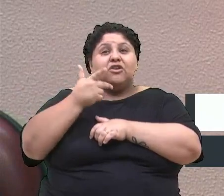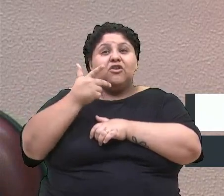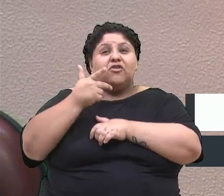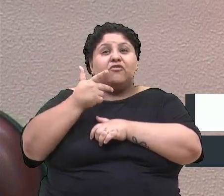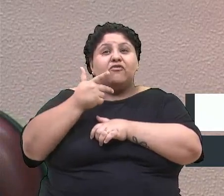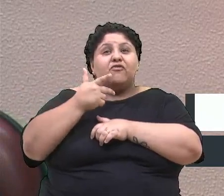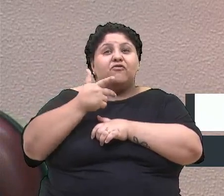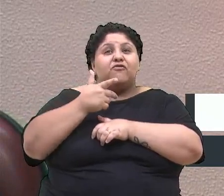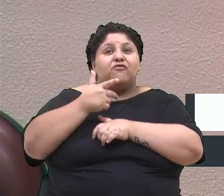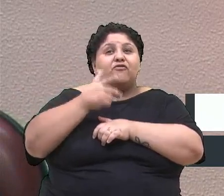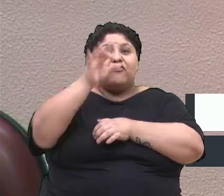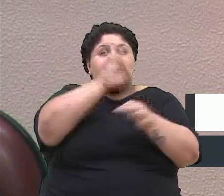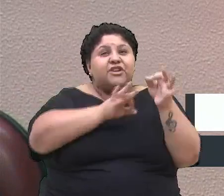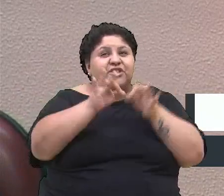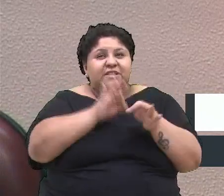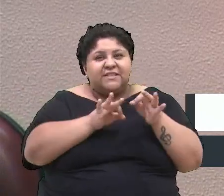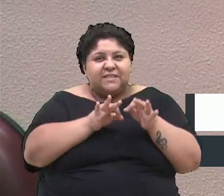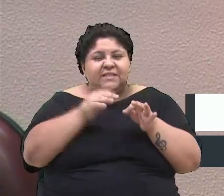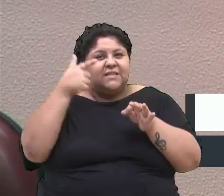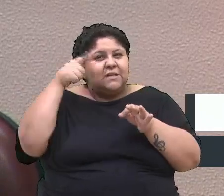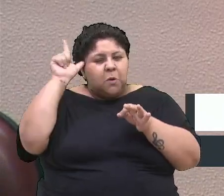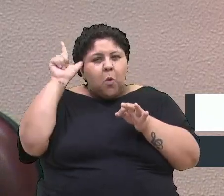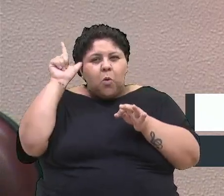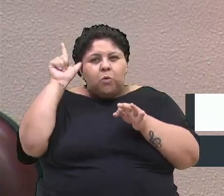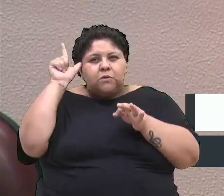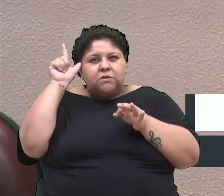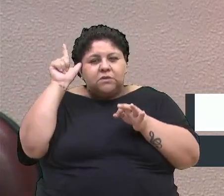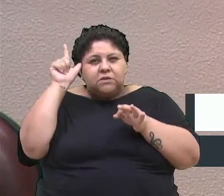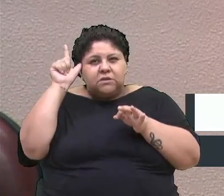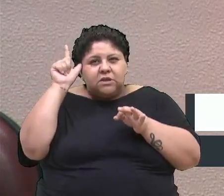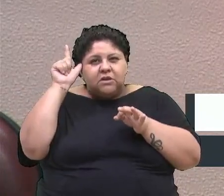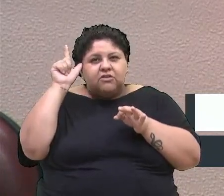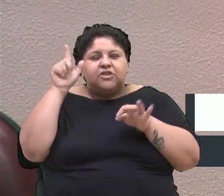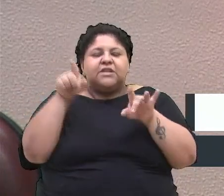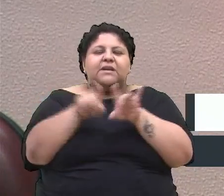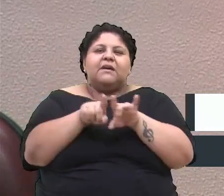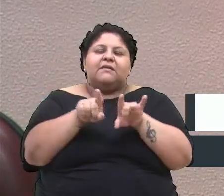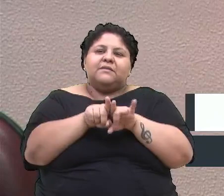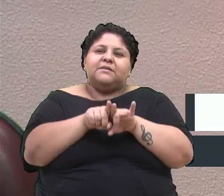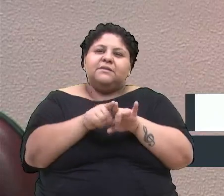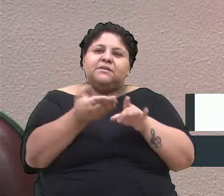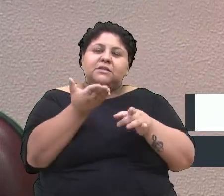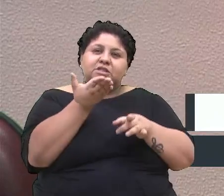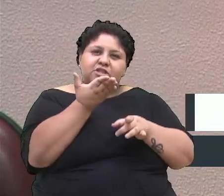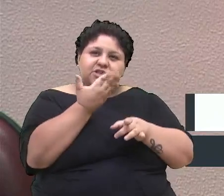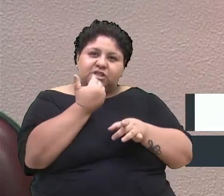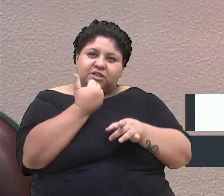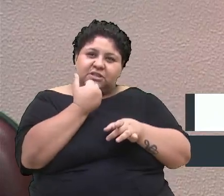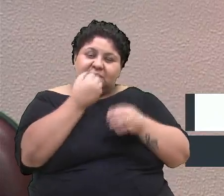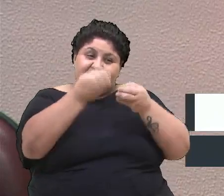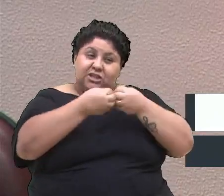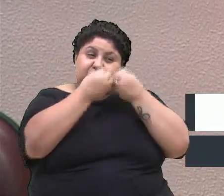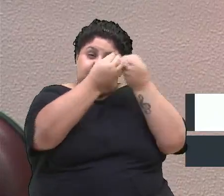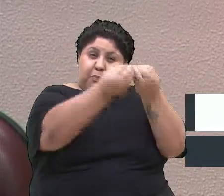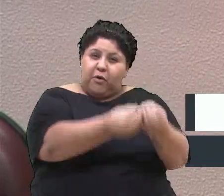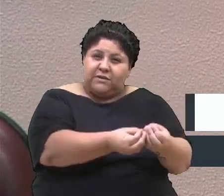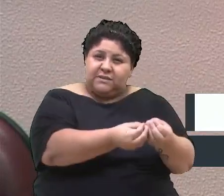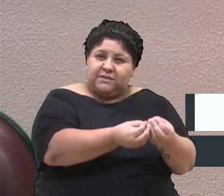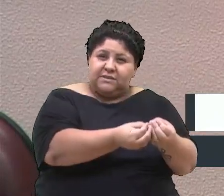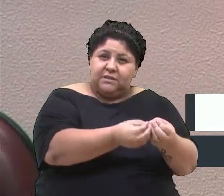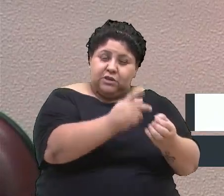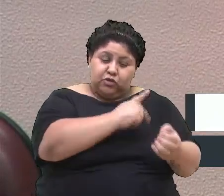noite, no jantar de posse, na reeleição do presidente da SIC, o Celestino Louro. Eu